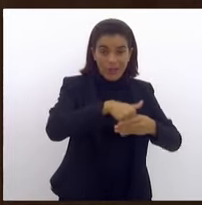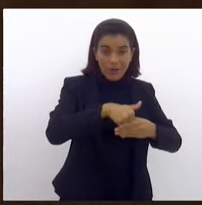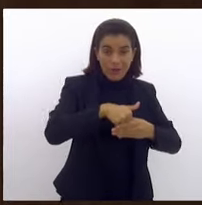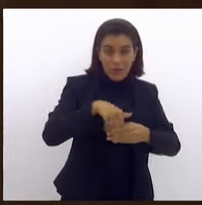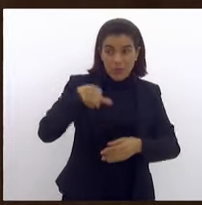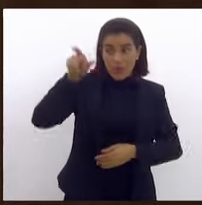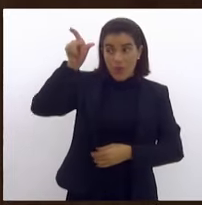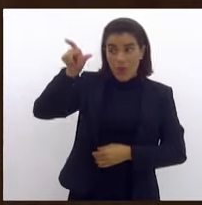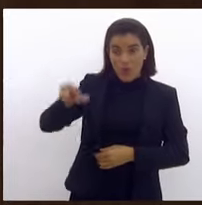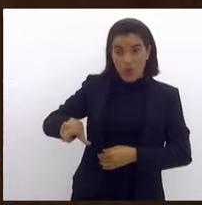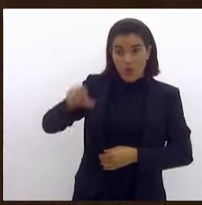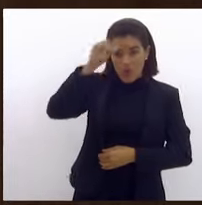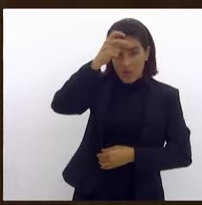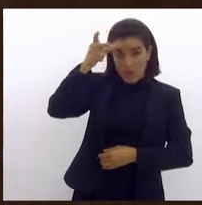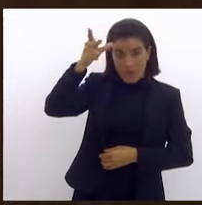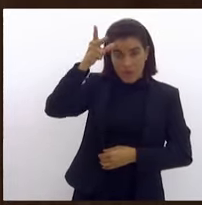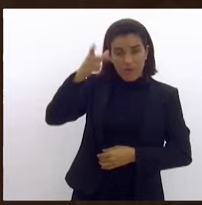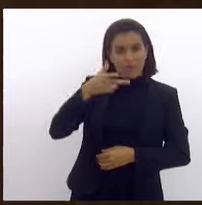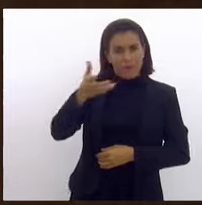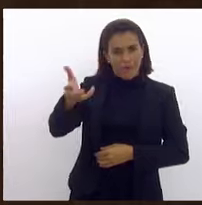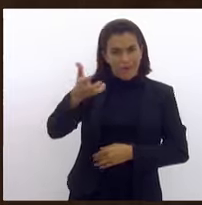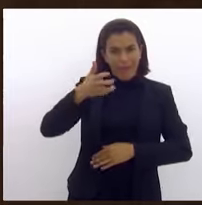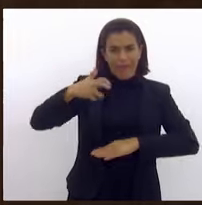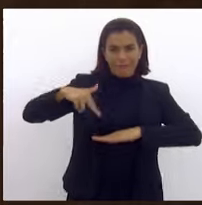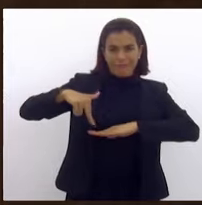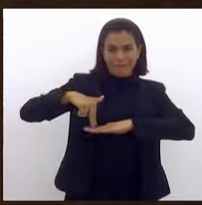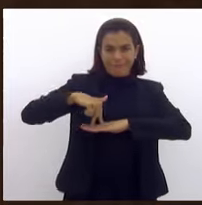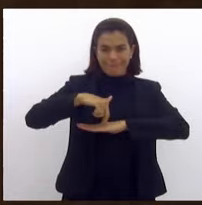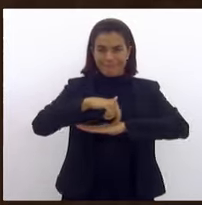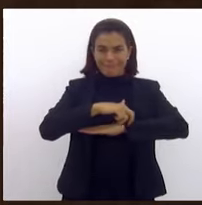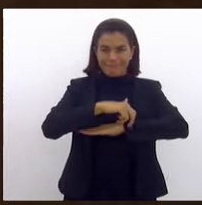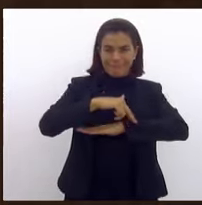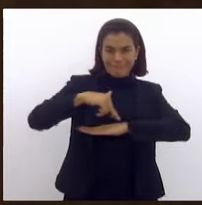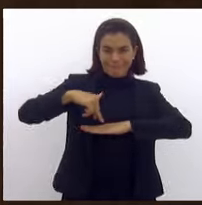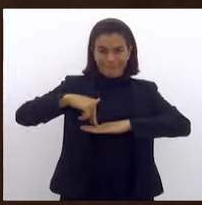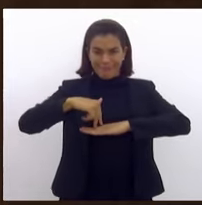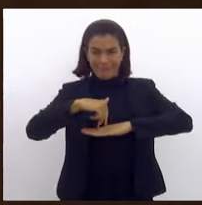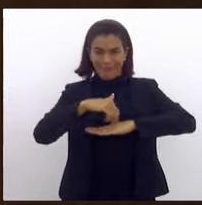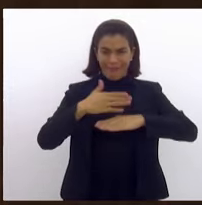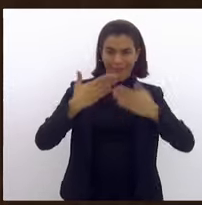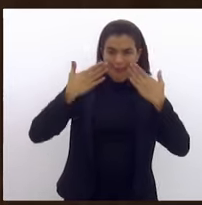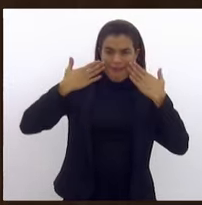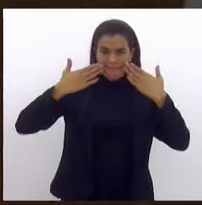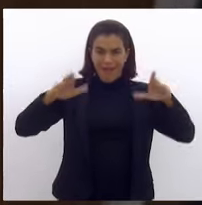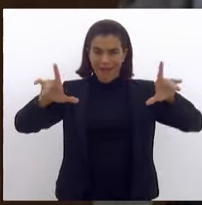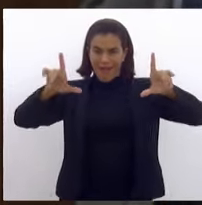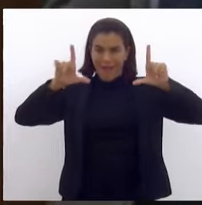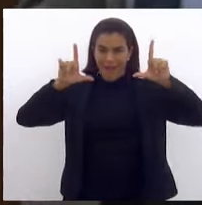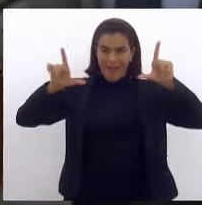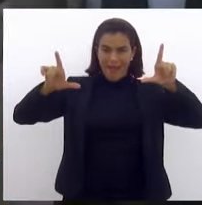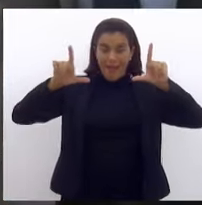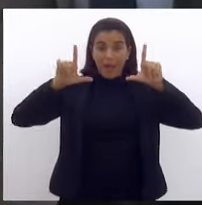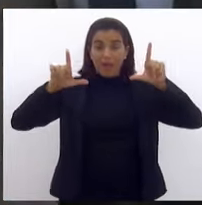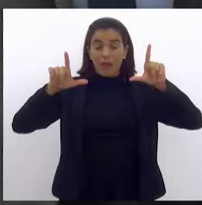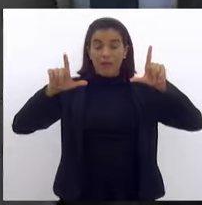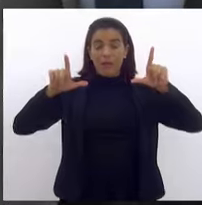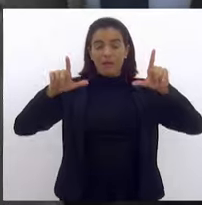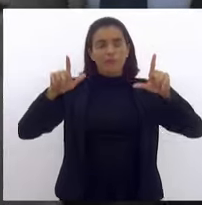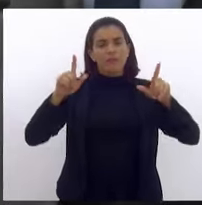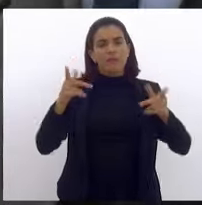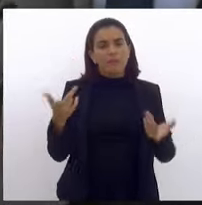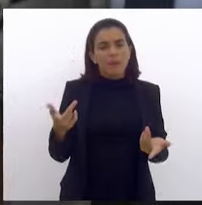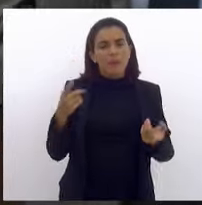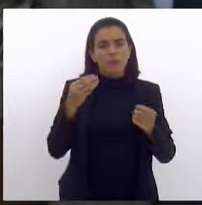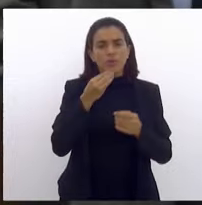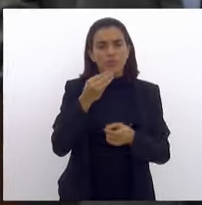faz questão de desfilar e nas primeiras fileiras, que ele é gosta de aparecer, que ao invés de estar preocupado